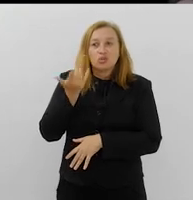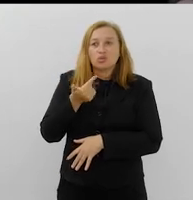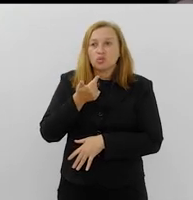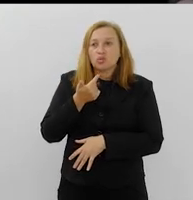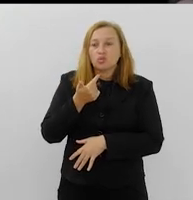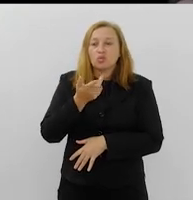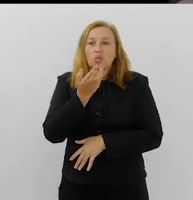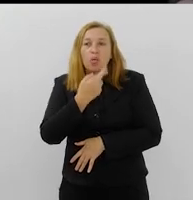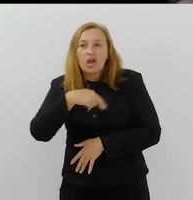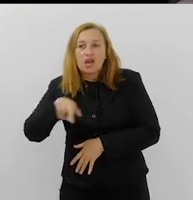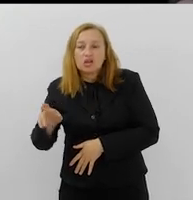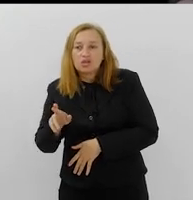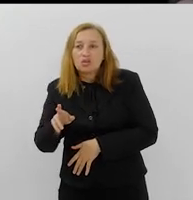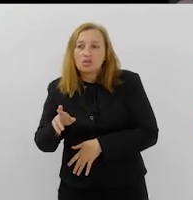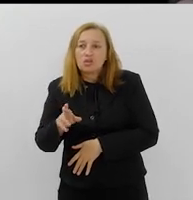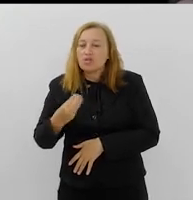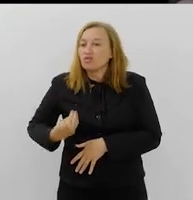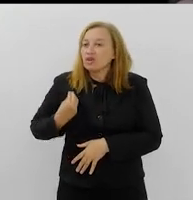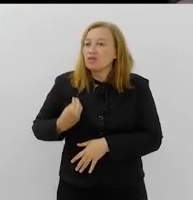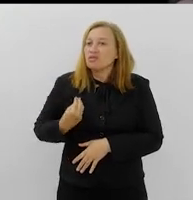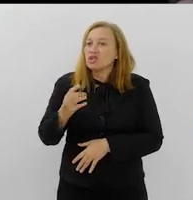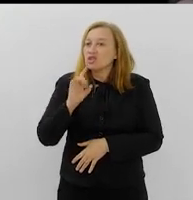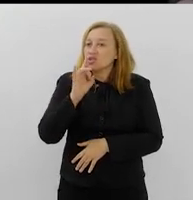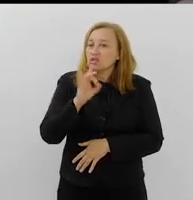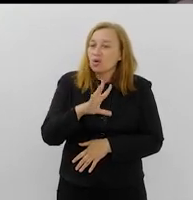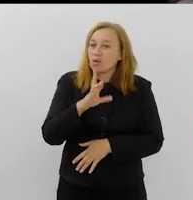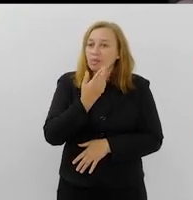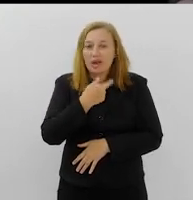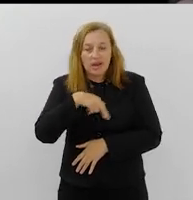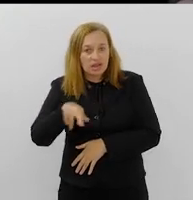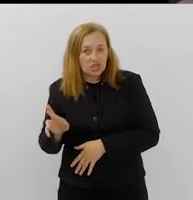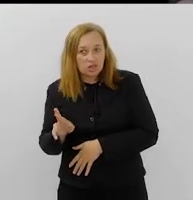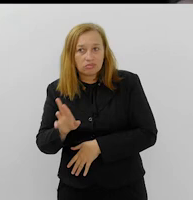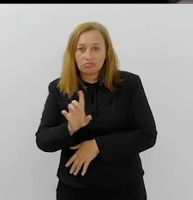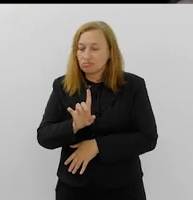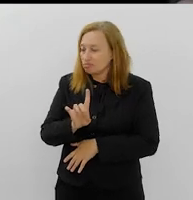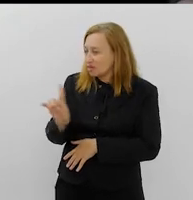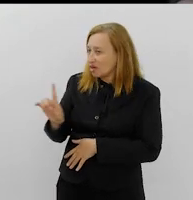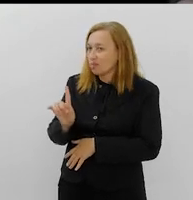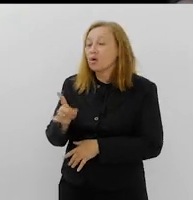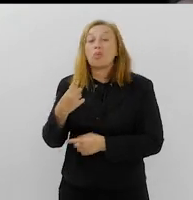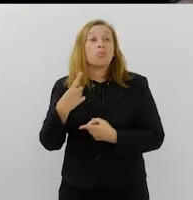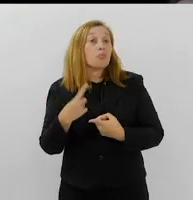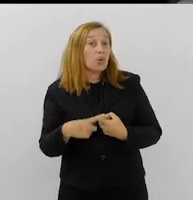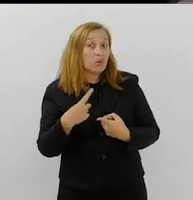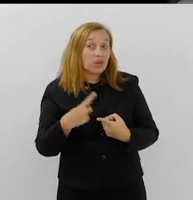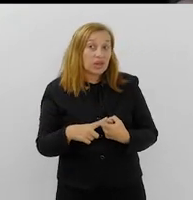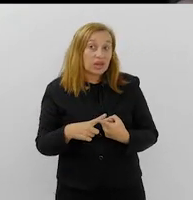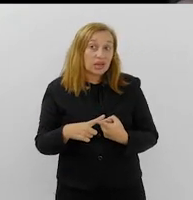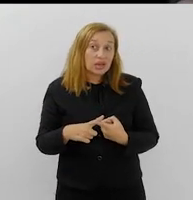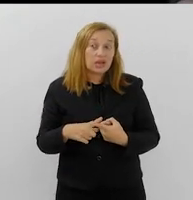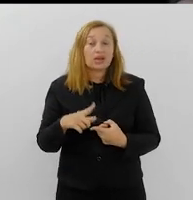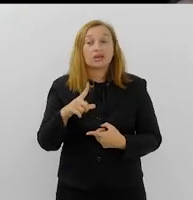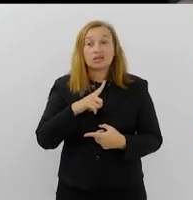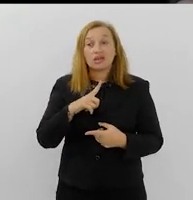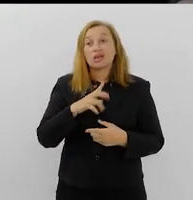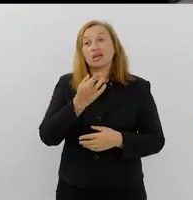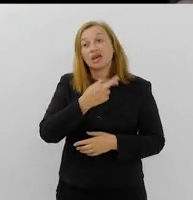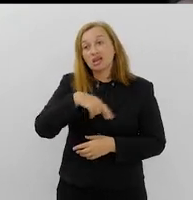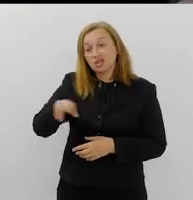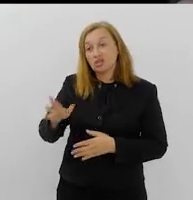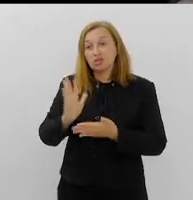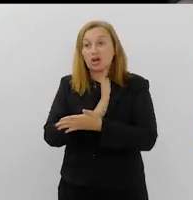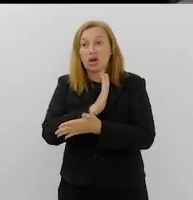que o religioso, ele vive somente da religião. Não dá. Né? Não, até porque Existem